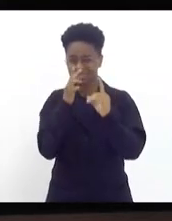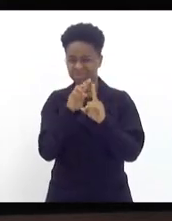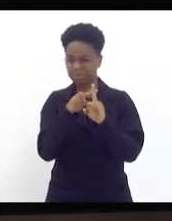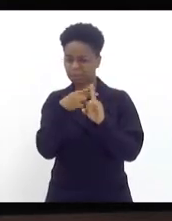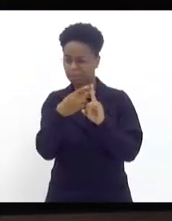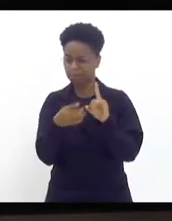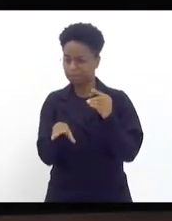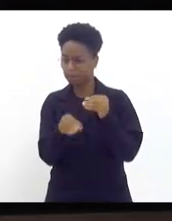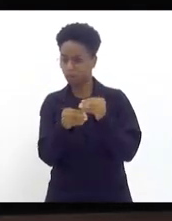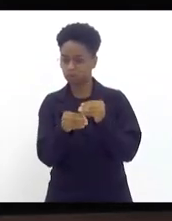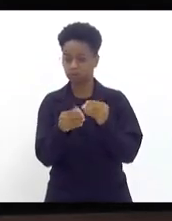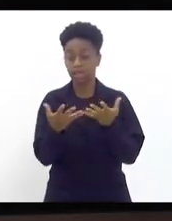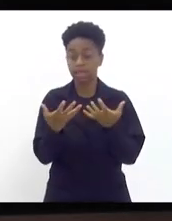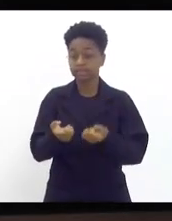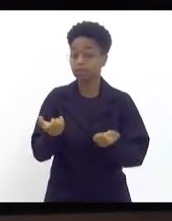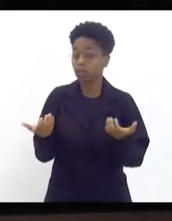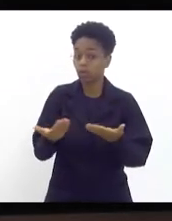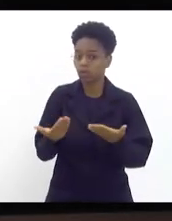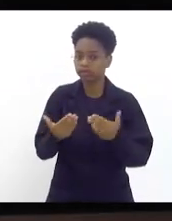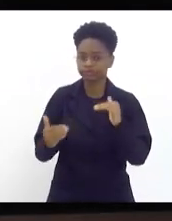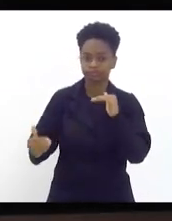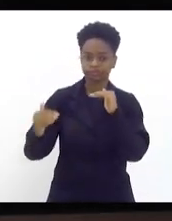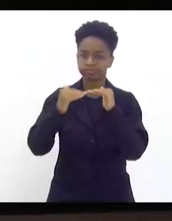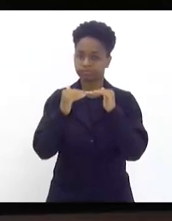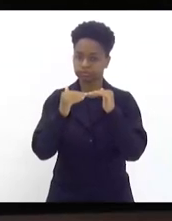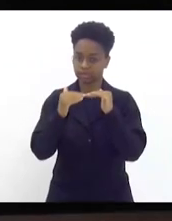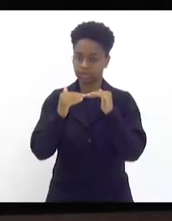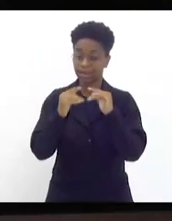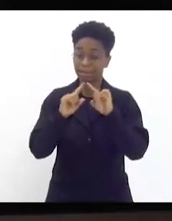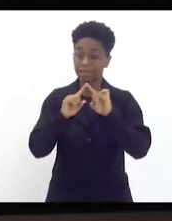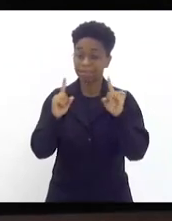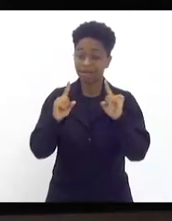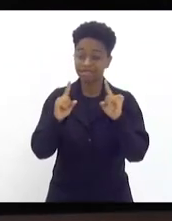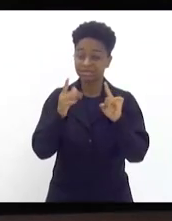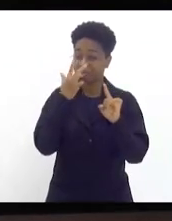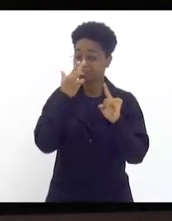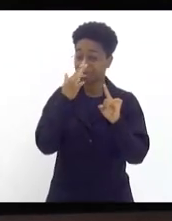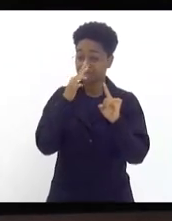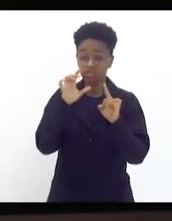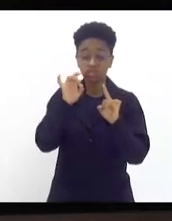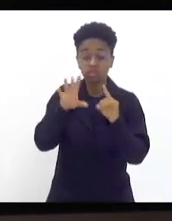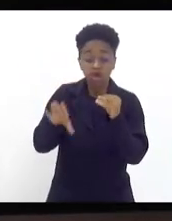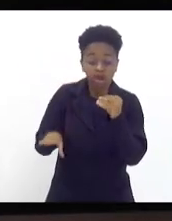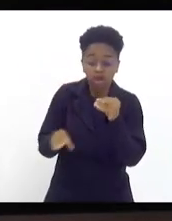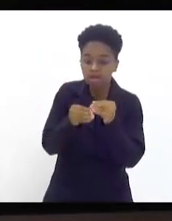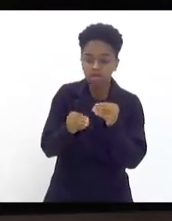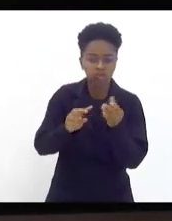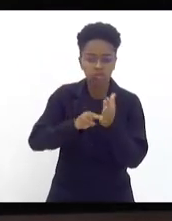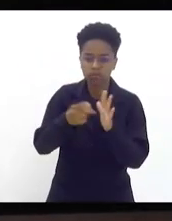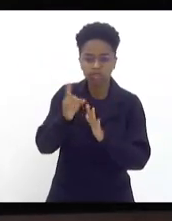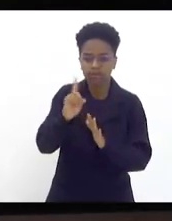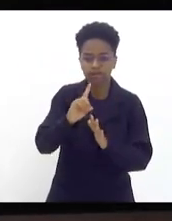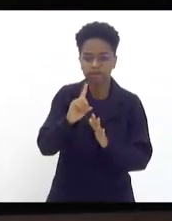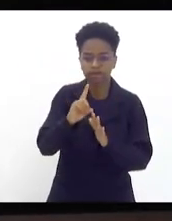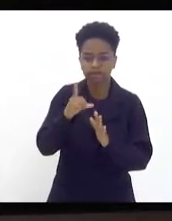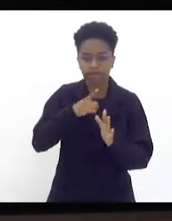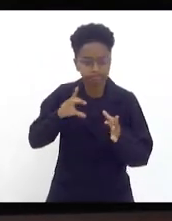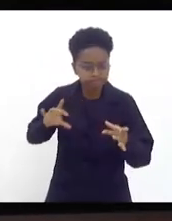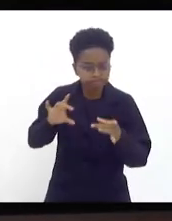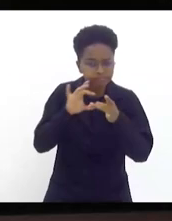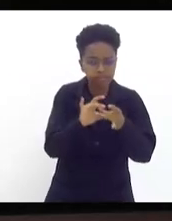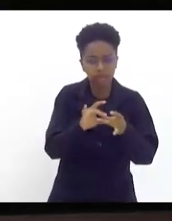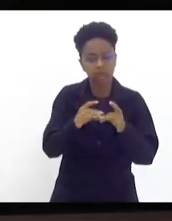receber hoje o que tá no piso só que é uma espécie de gratificação então isso não é uma incorporação do